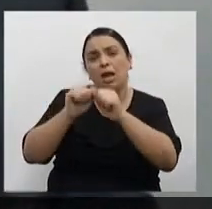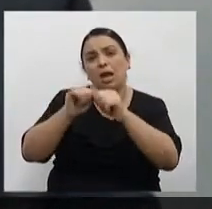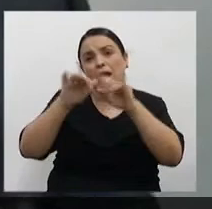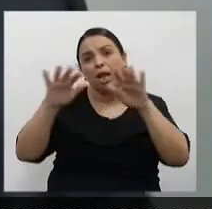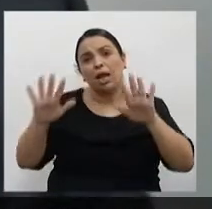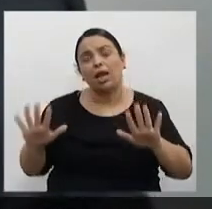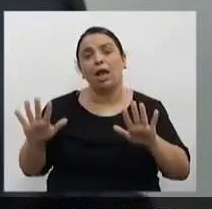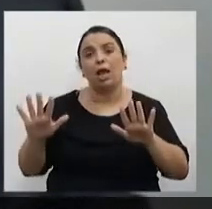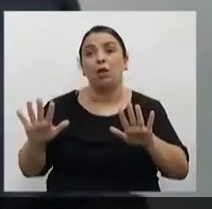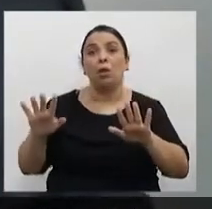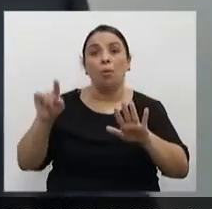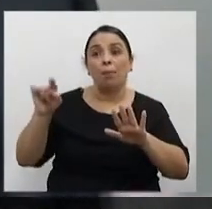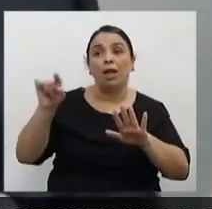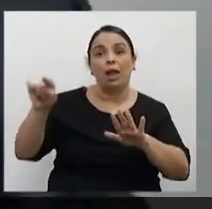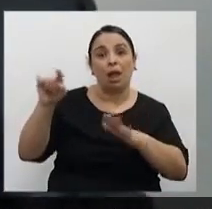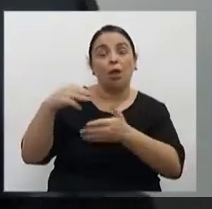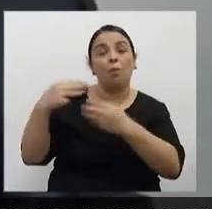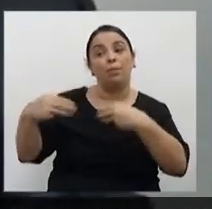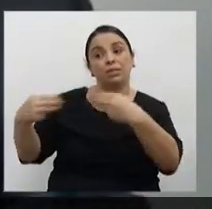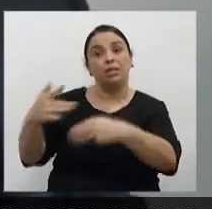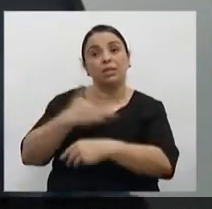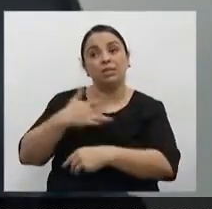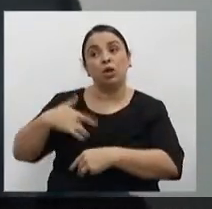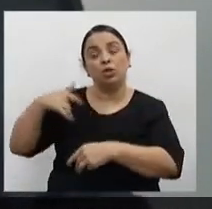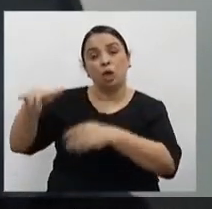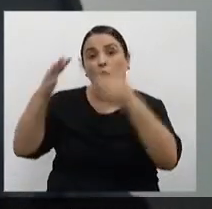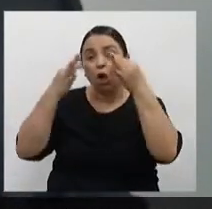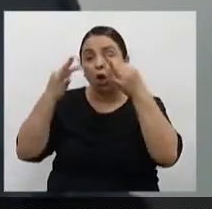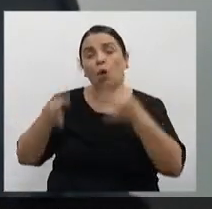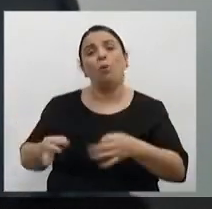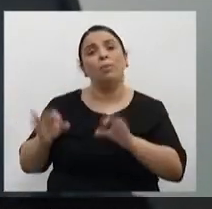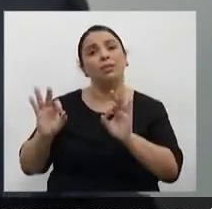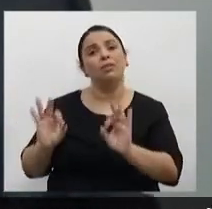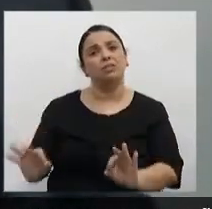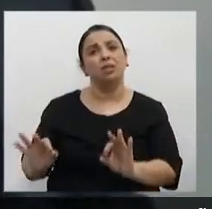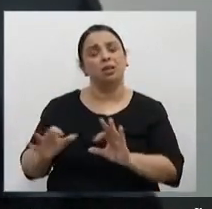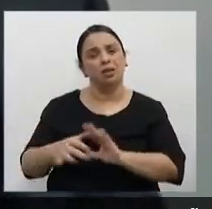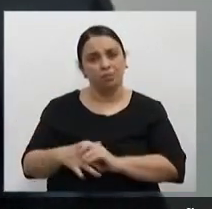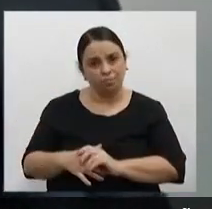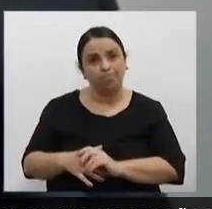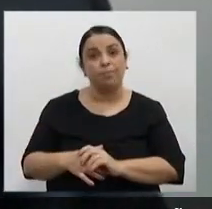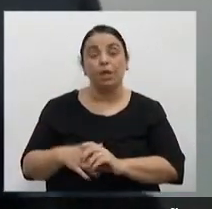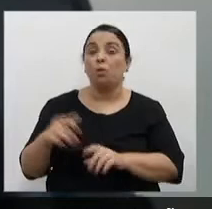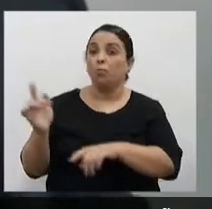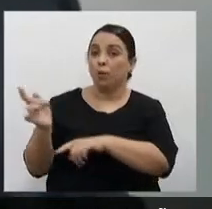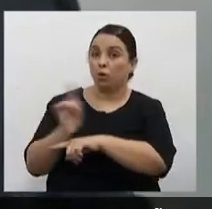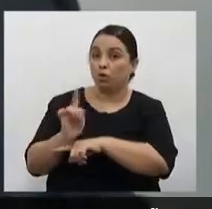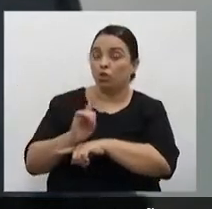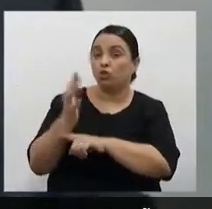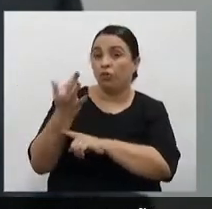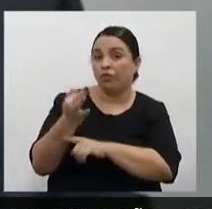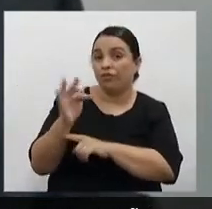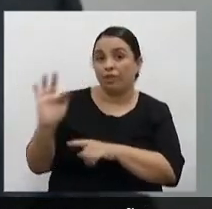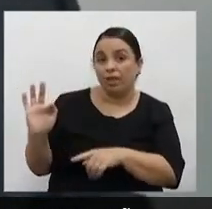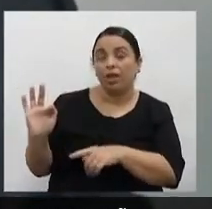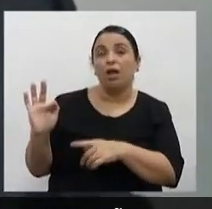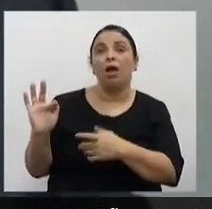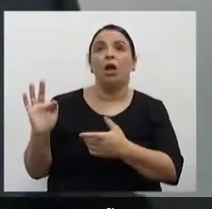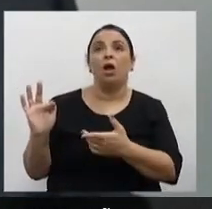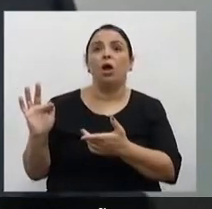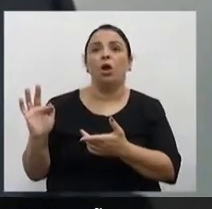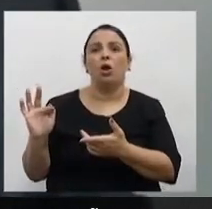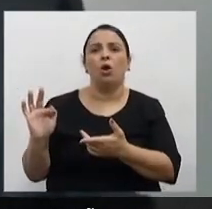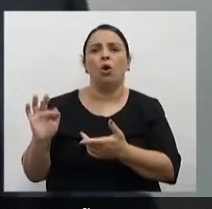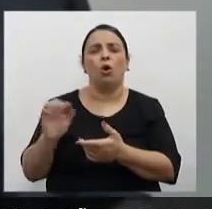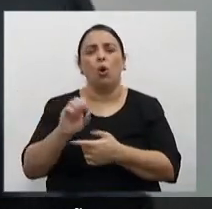para que o Ministério da Saúde tenha essa compreensão, para que o Comitê Gestor Federal, a